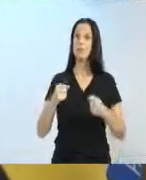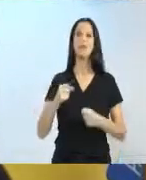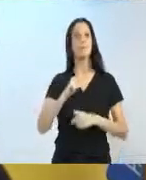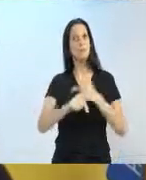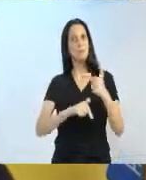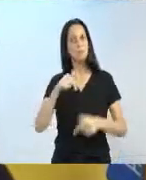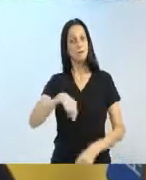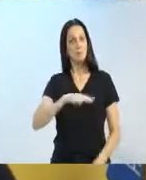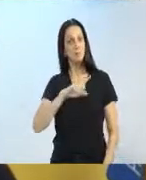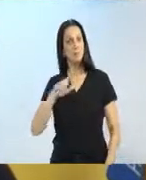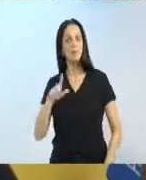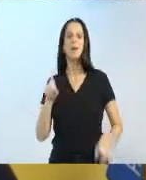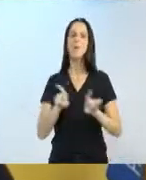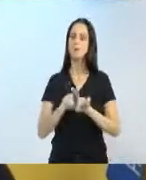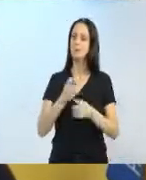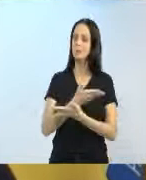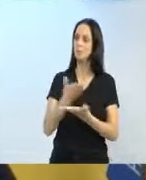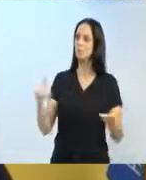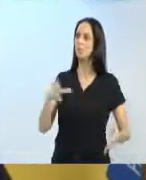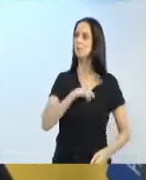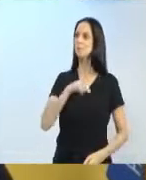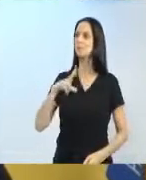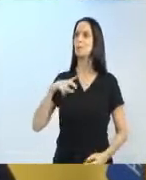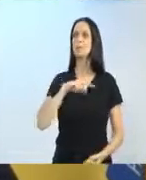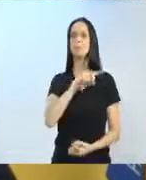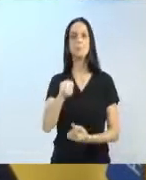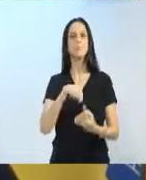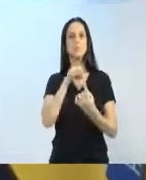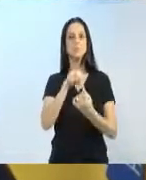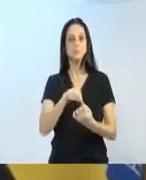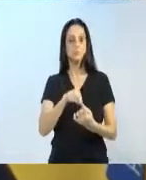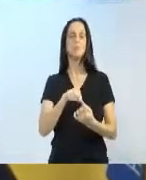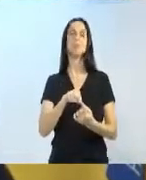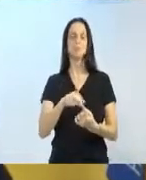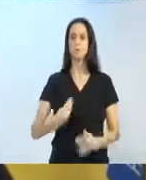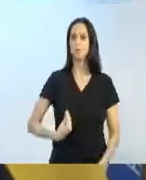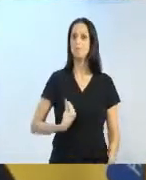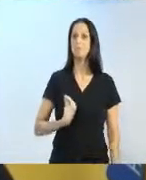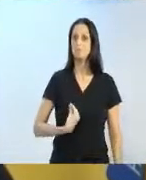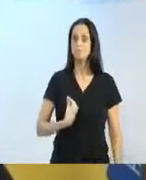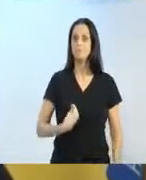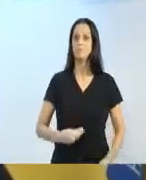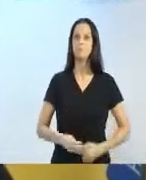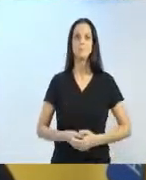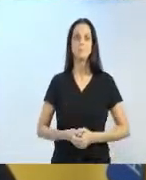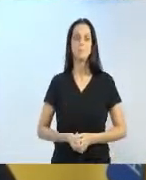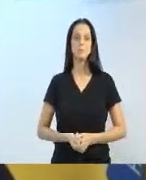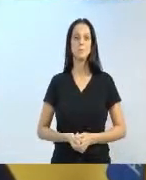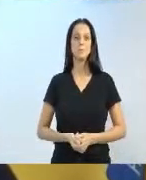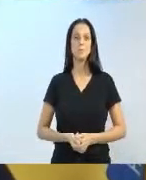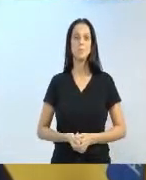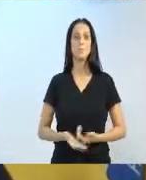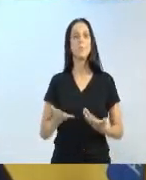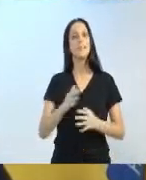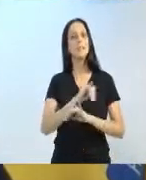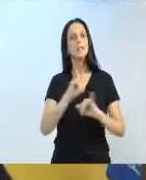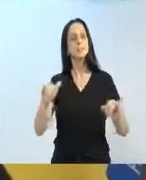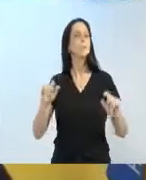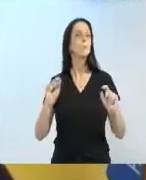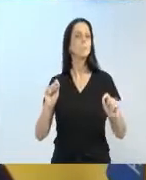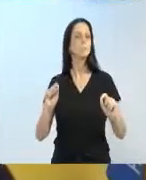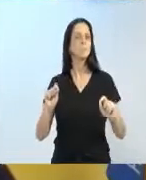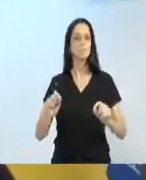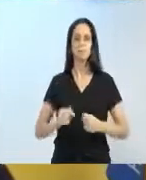é nosso objetivo, a nossa meta de vida, né? E gostaria aqui de dizer que